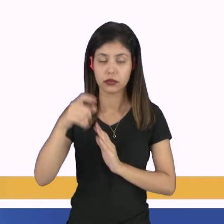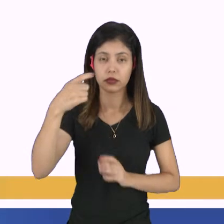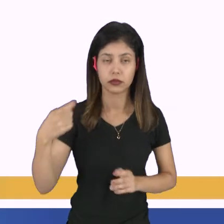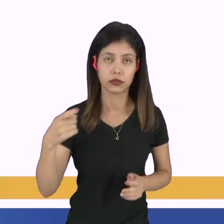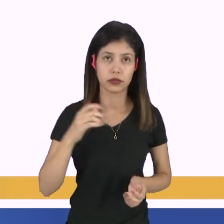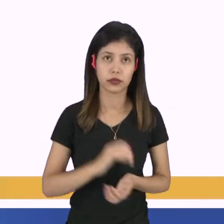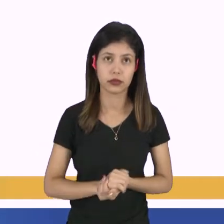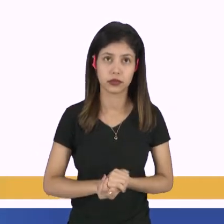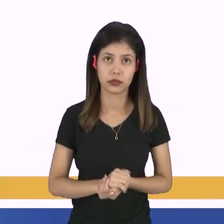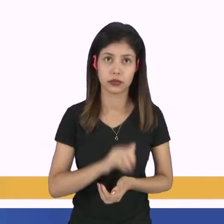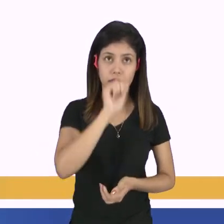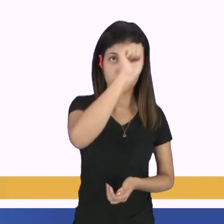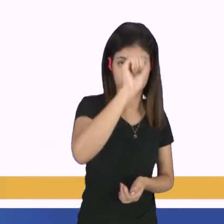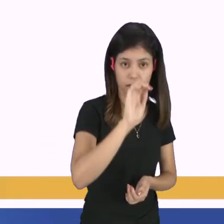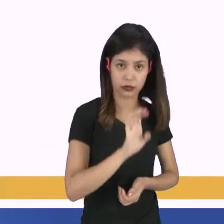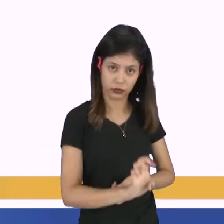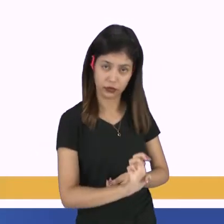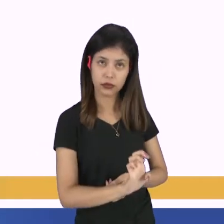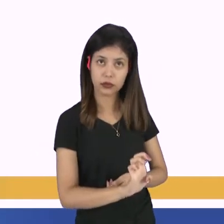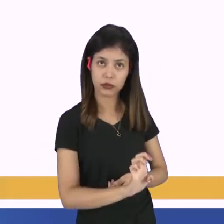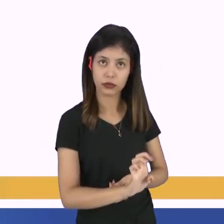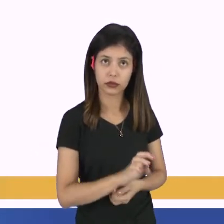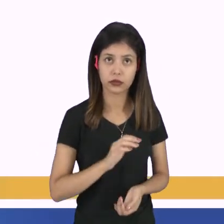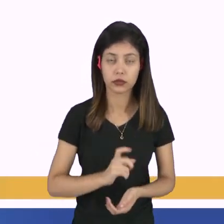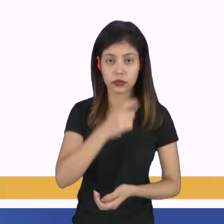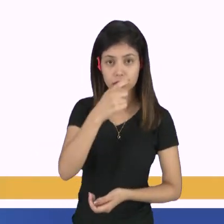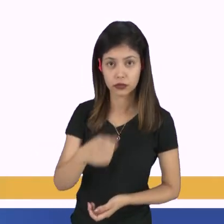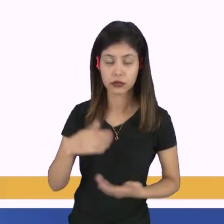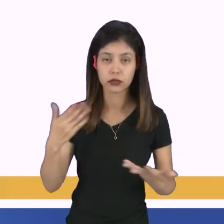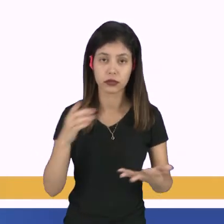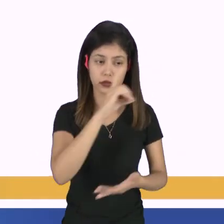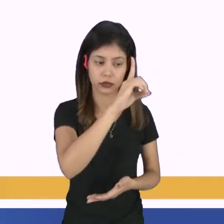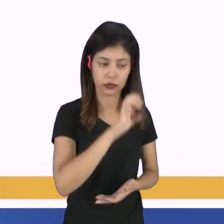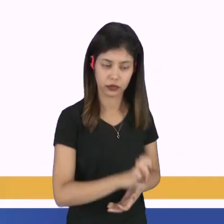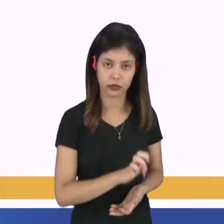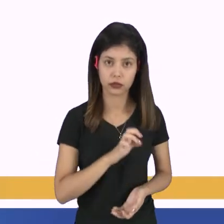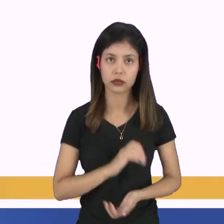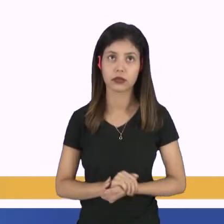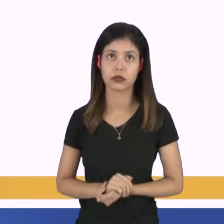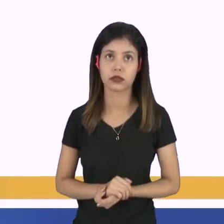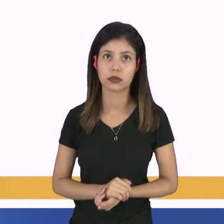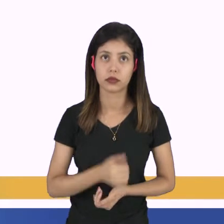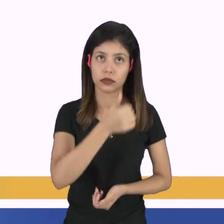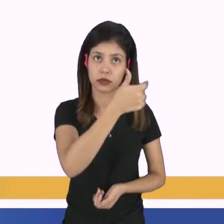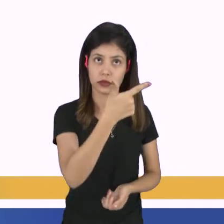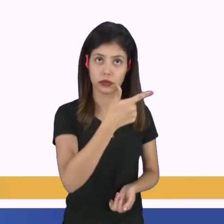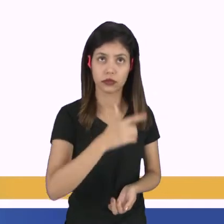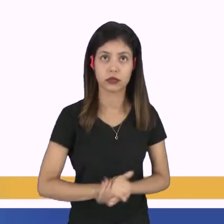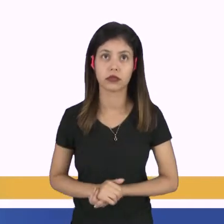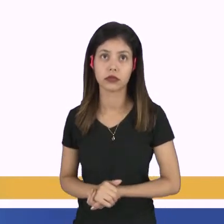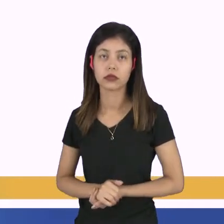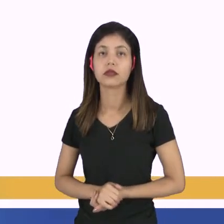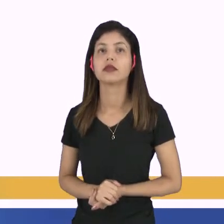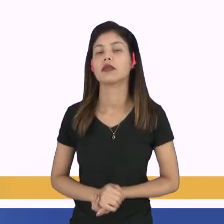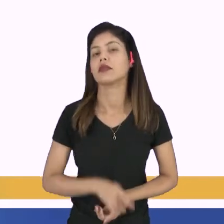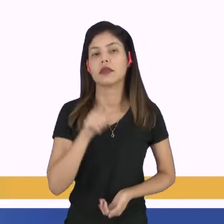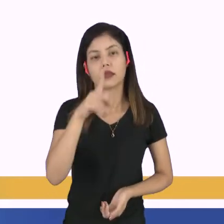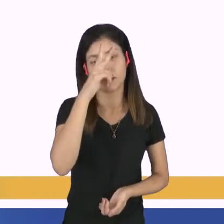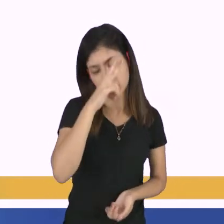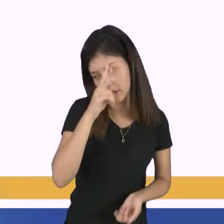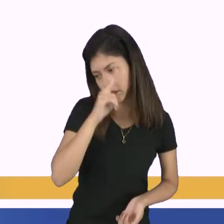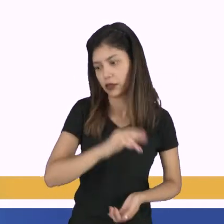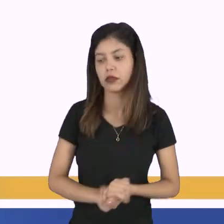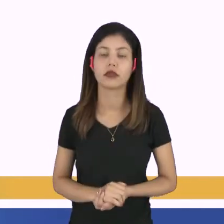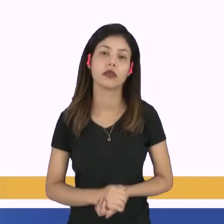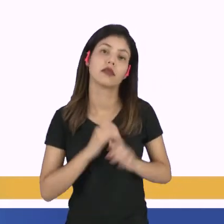O segmento AE, de D até E, mede X. Então, o segmento AD mede 12 menos X. E aí você lembra, né,